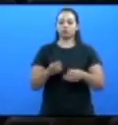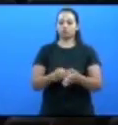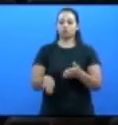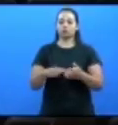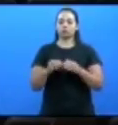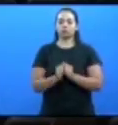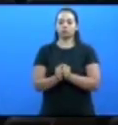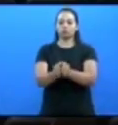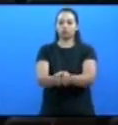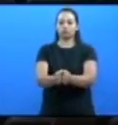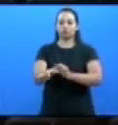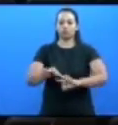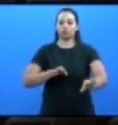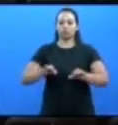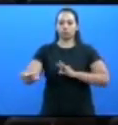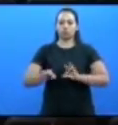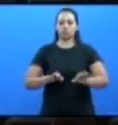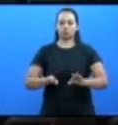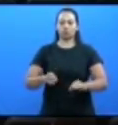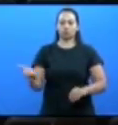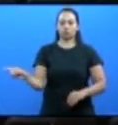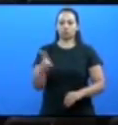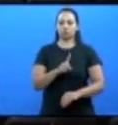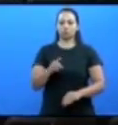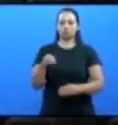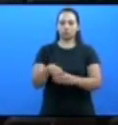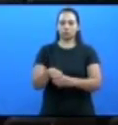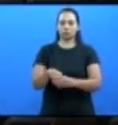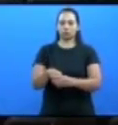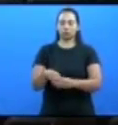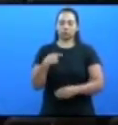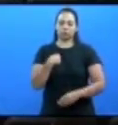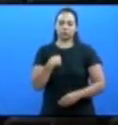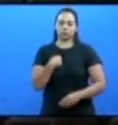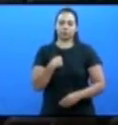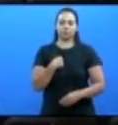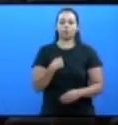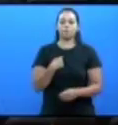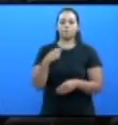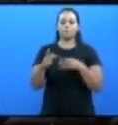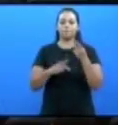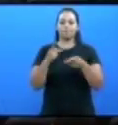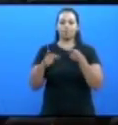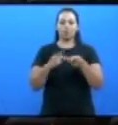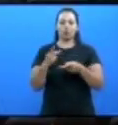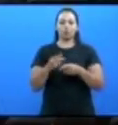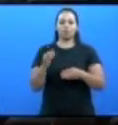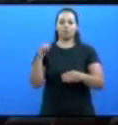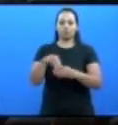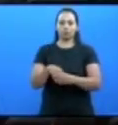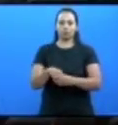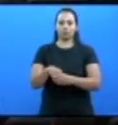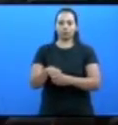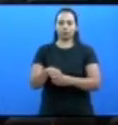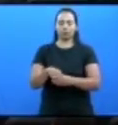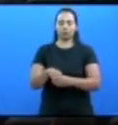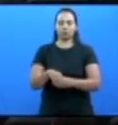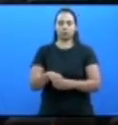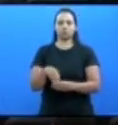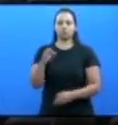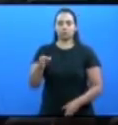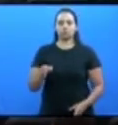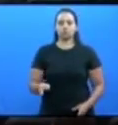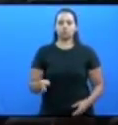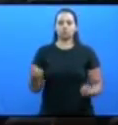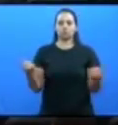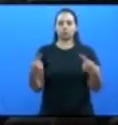doutor Nava, não, como... não votar? Não, a minha sugestão é que o senhor vote contra o projeto, porque as emendas que o senhor votou, que o senhor entende ser